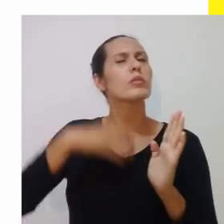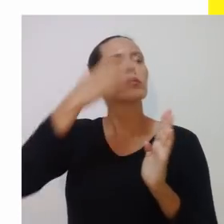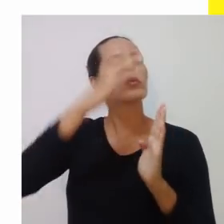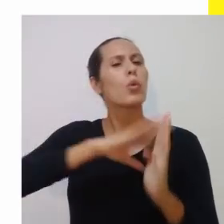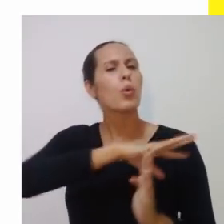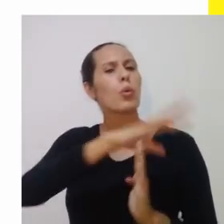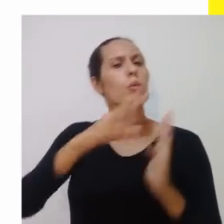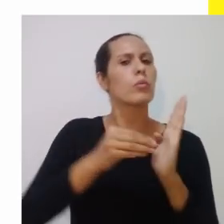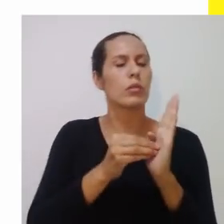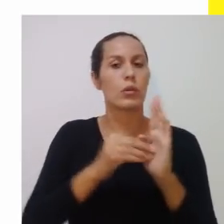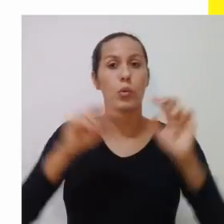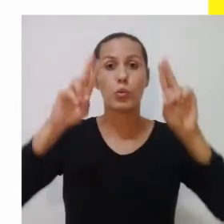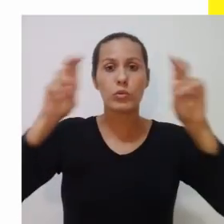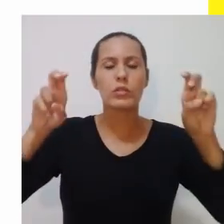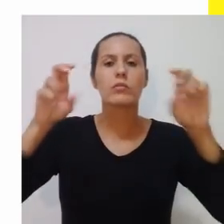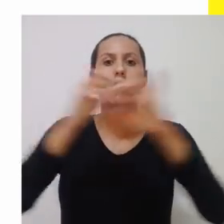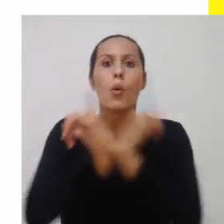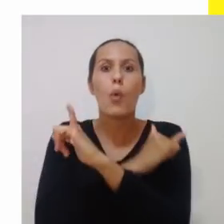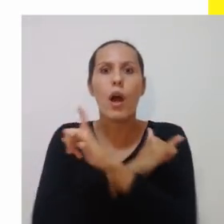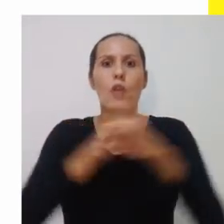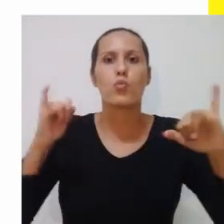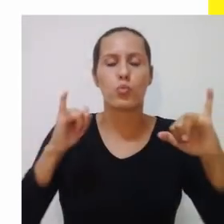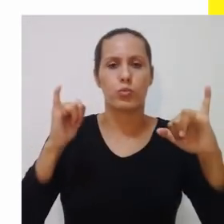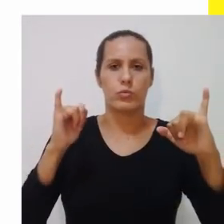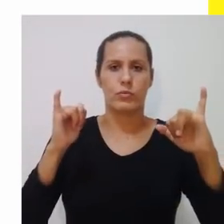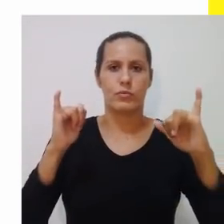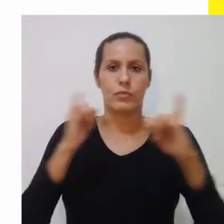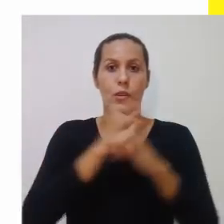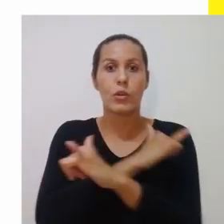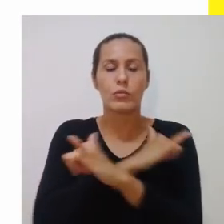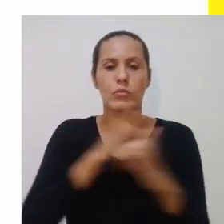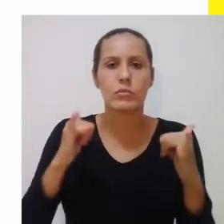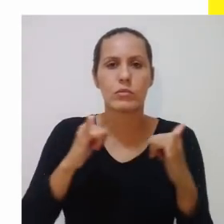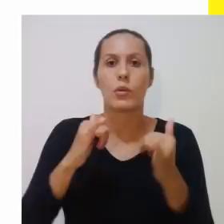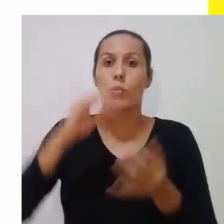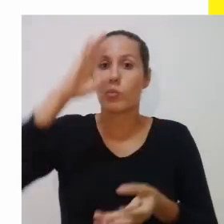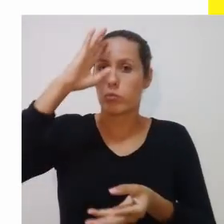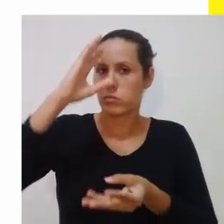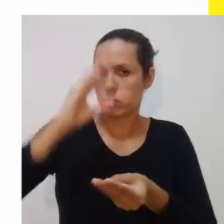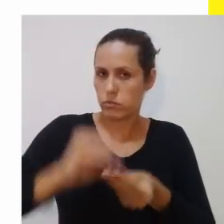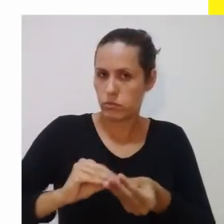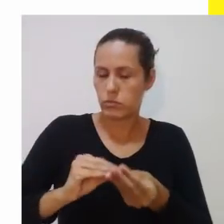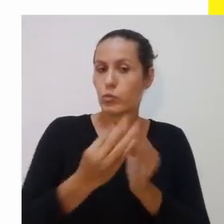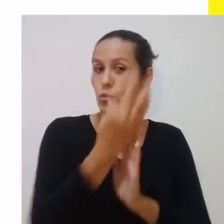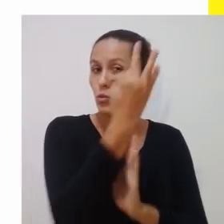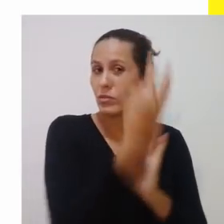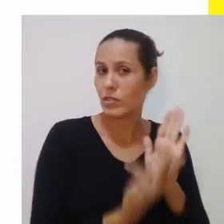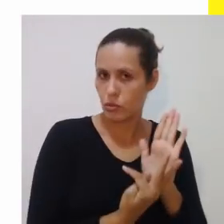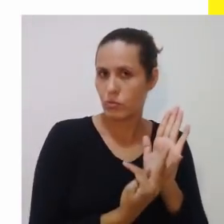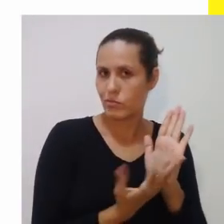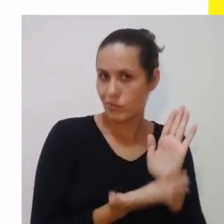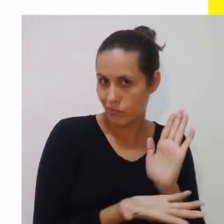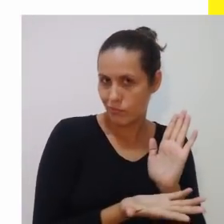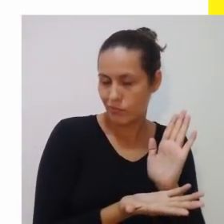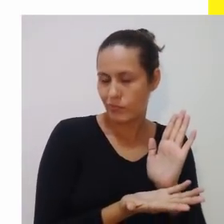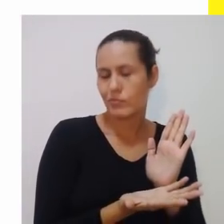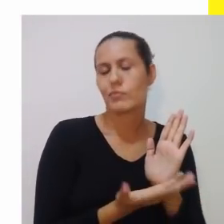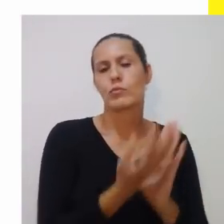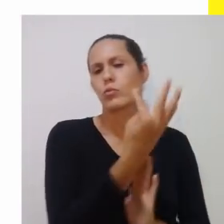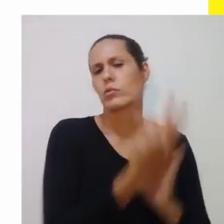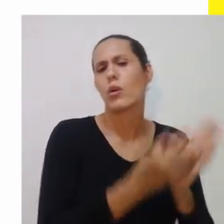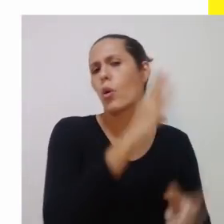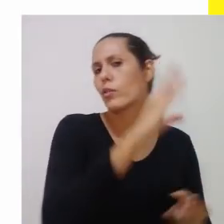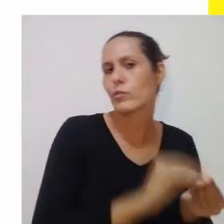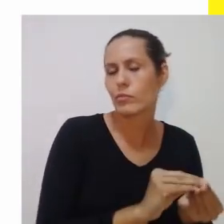O título é um anúncio, é um primeiro passo, é um resumo do que o texto vai nos trazer.